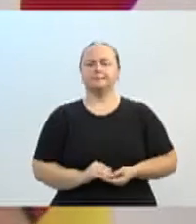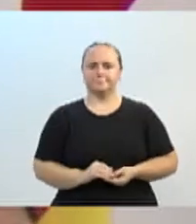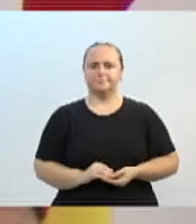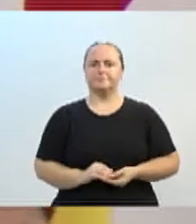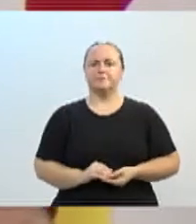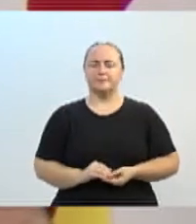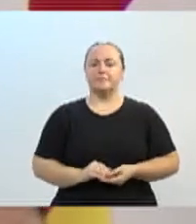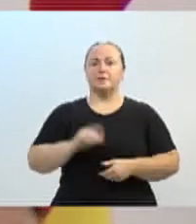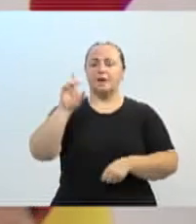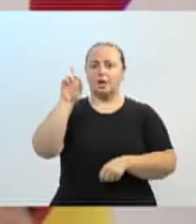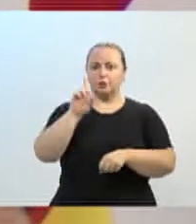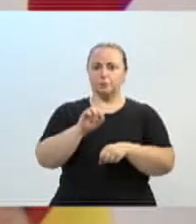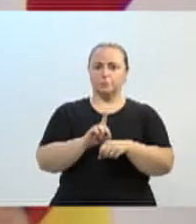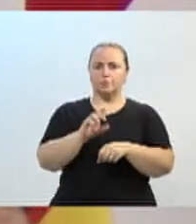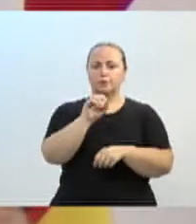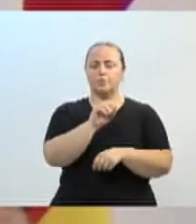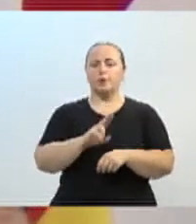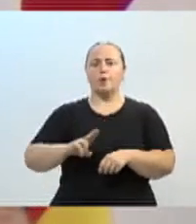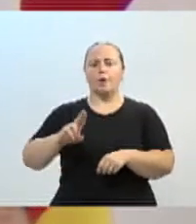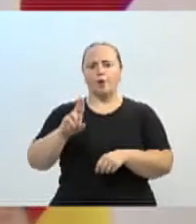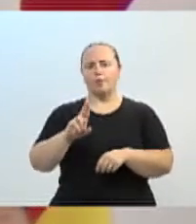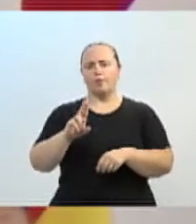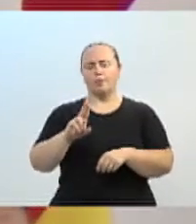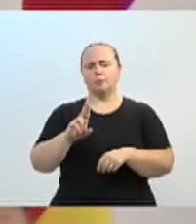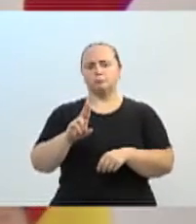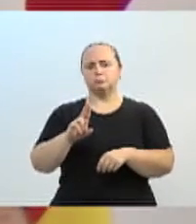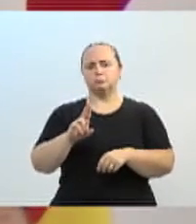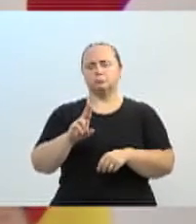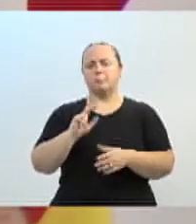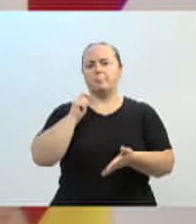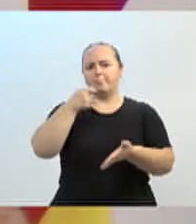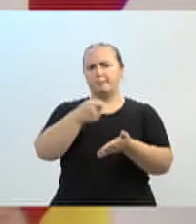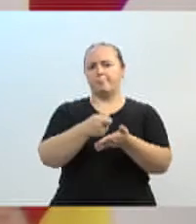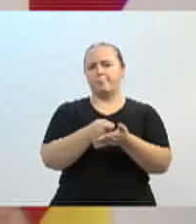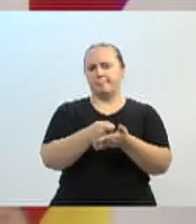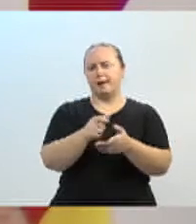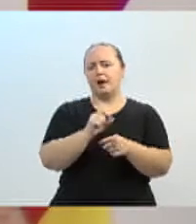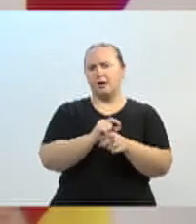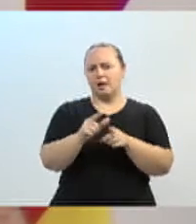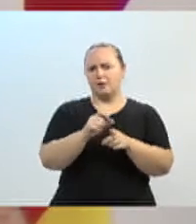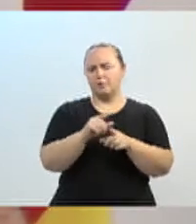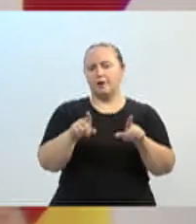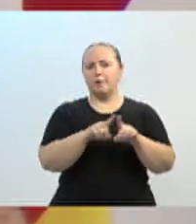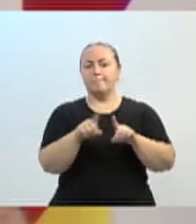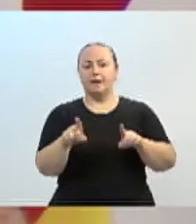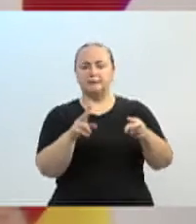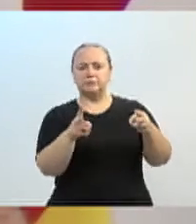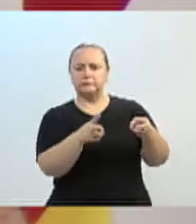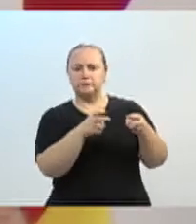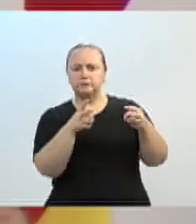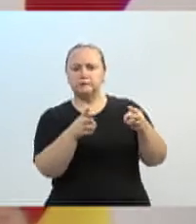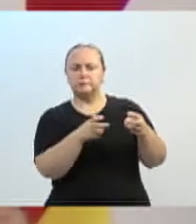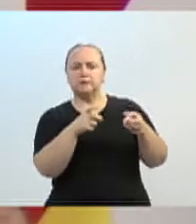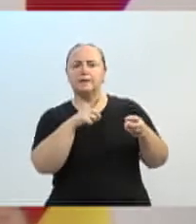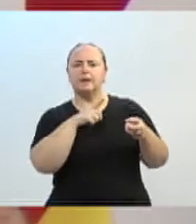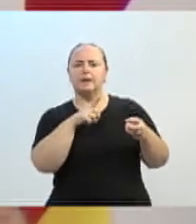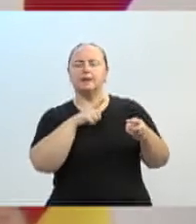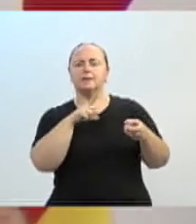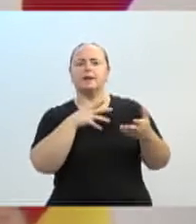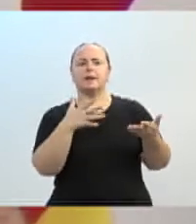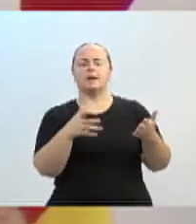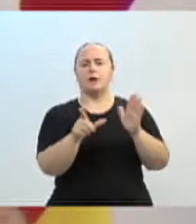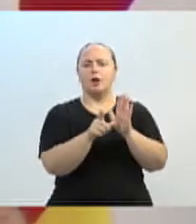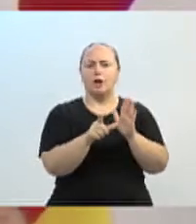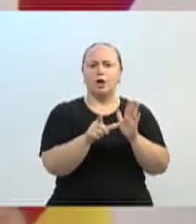proprietários ou titulares de estabelecimento que exploram a atividade de comércio, indústria ou prestação de